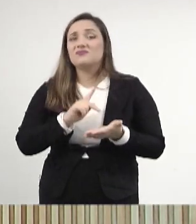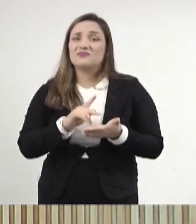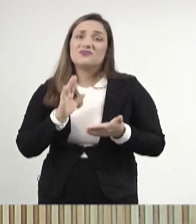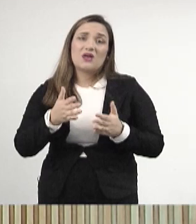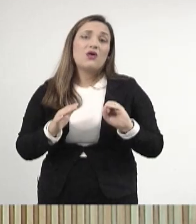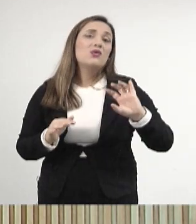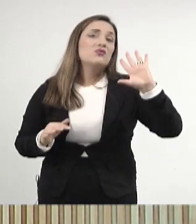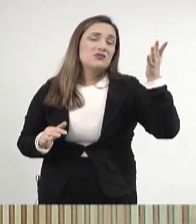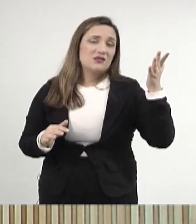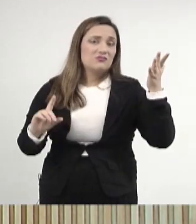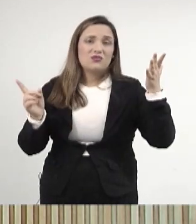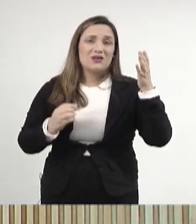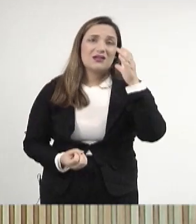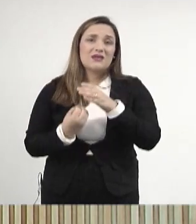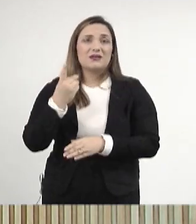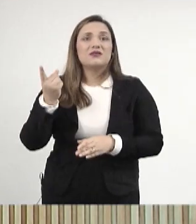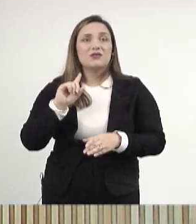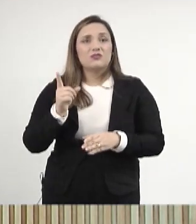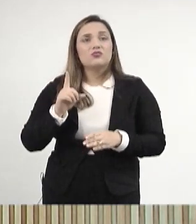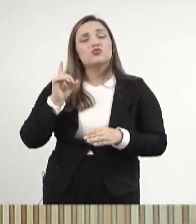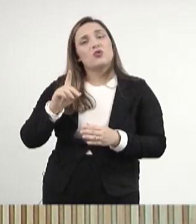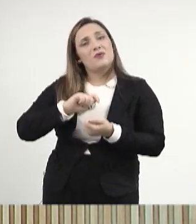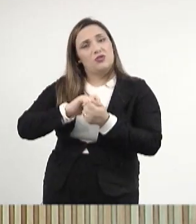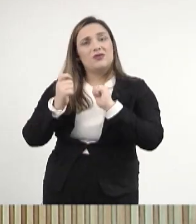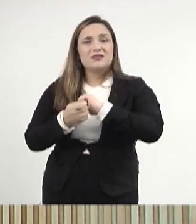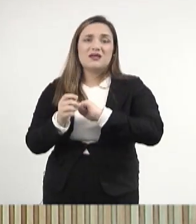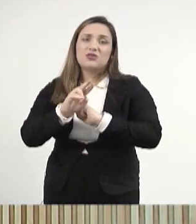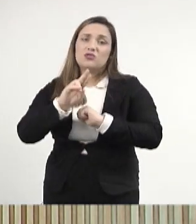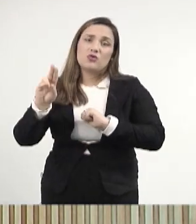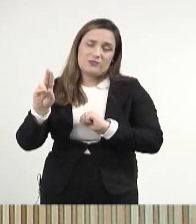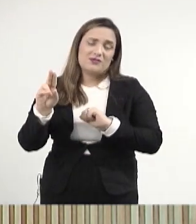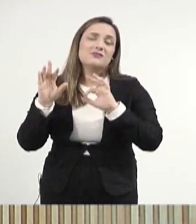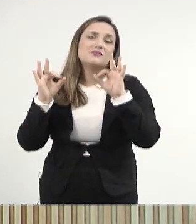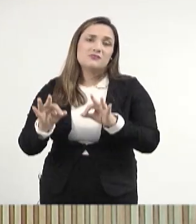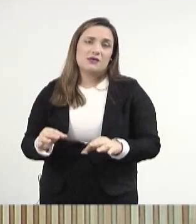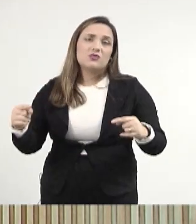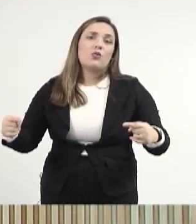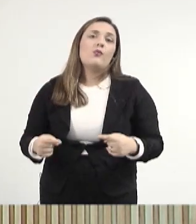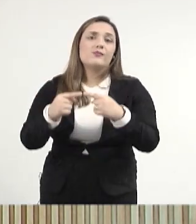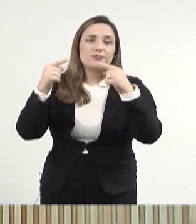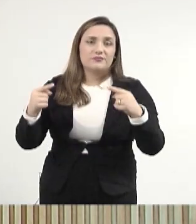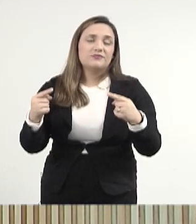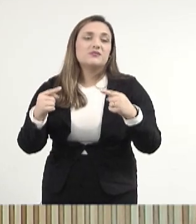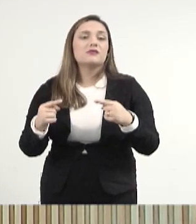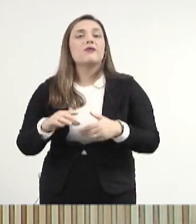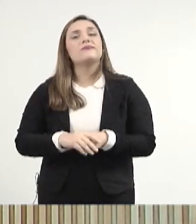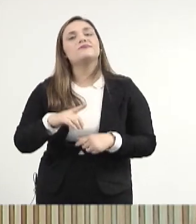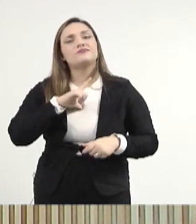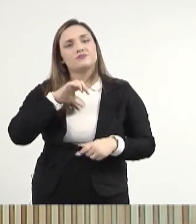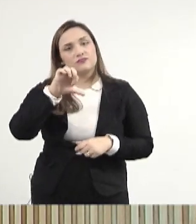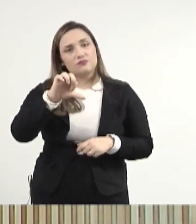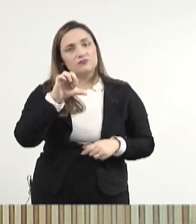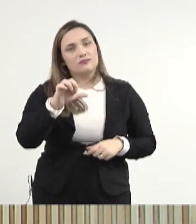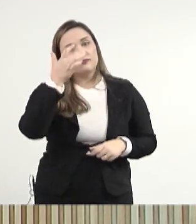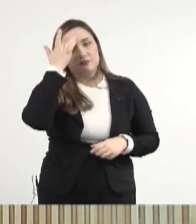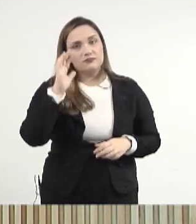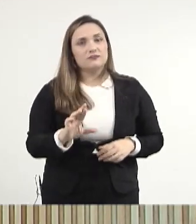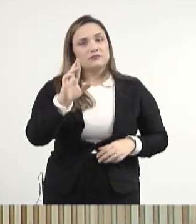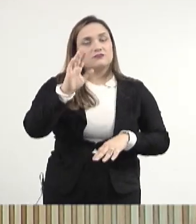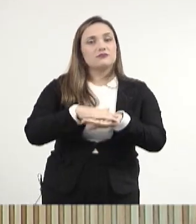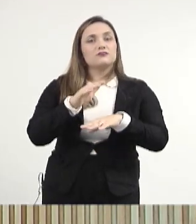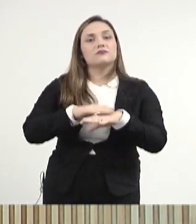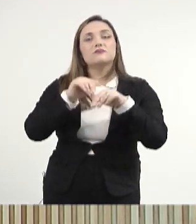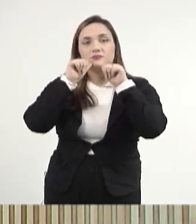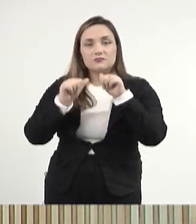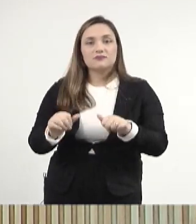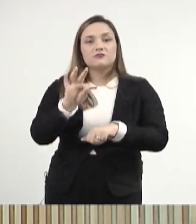prática, não é nem a criação, mas a atualização da nomenclatura desses cargos que já existem, 9 cargos desses assessores